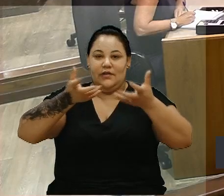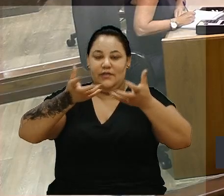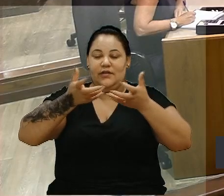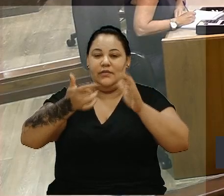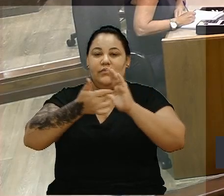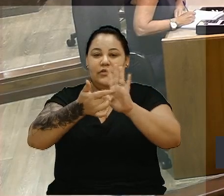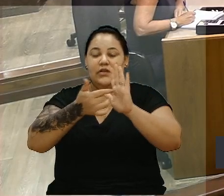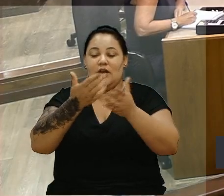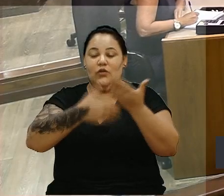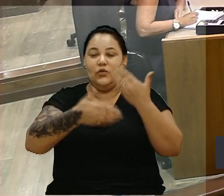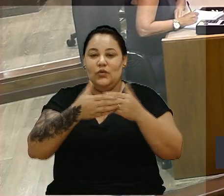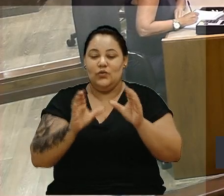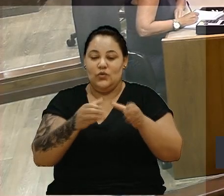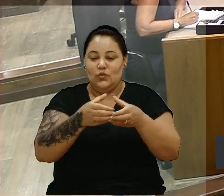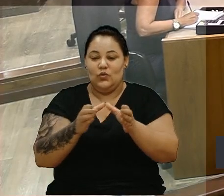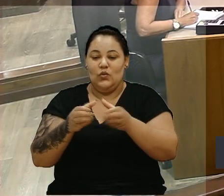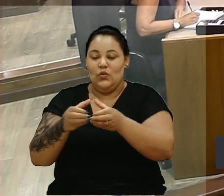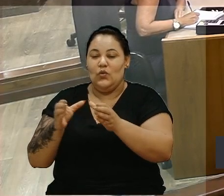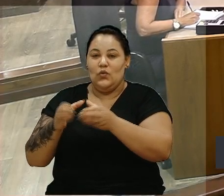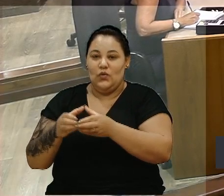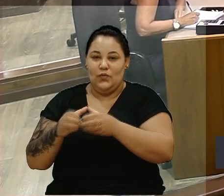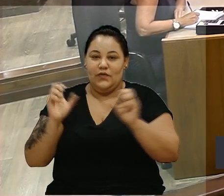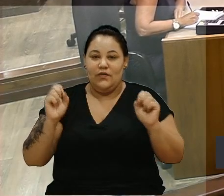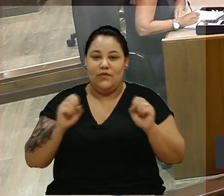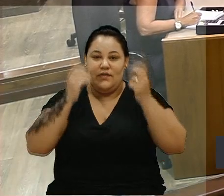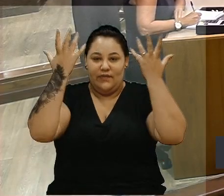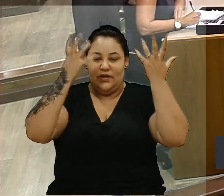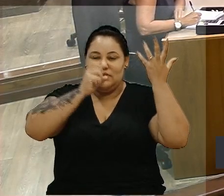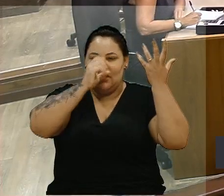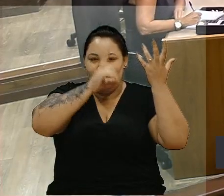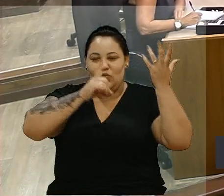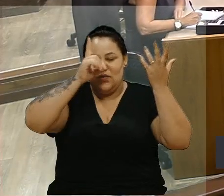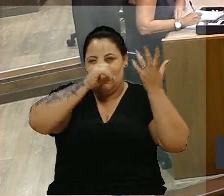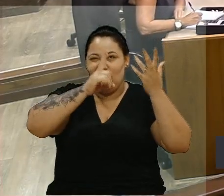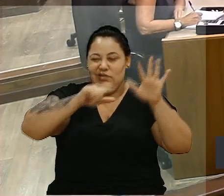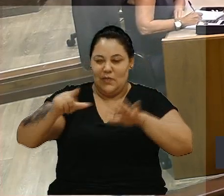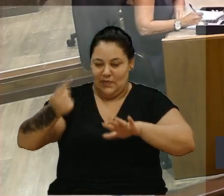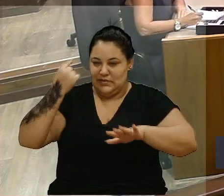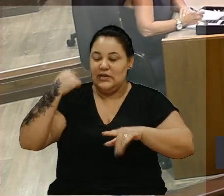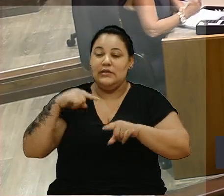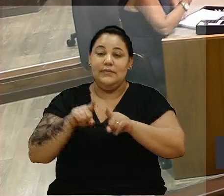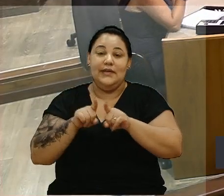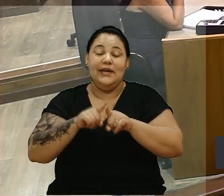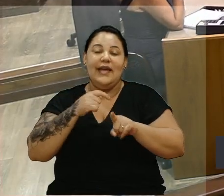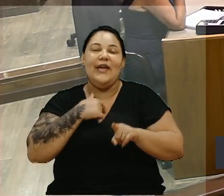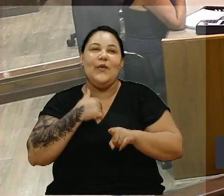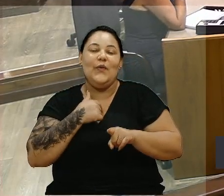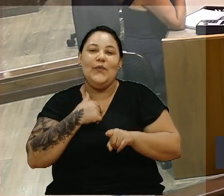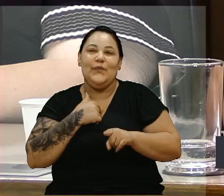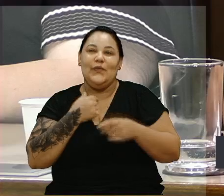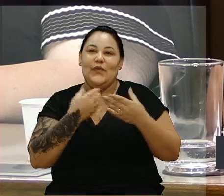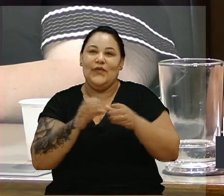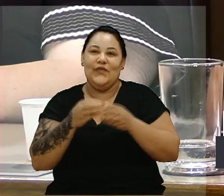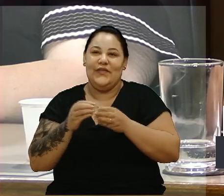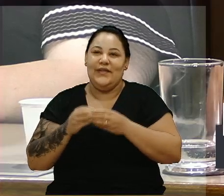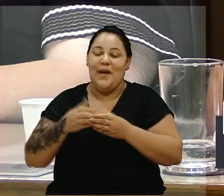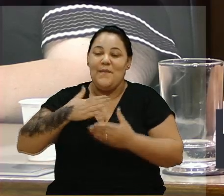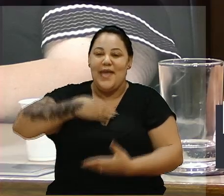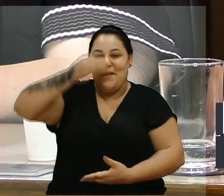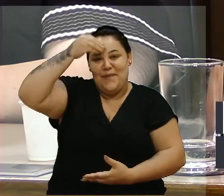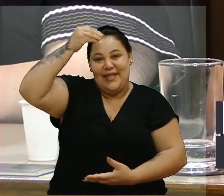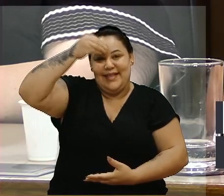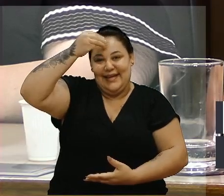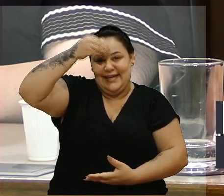Sul que fizeram baita eventos no final de semana, né, no final de semana passado. Eu sou do tempo que eu ia com a minha Dinda, ela me